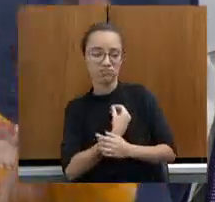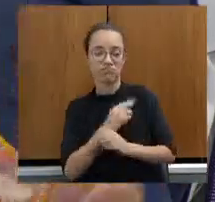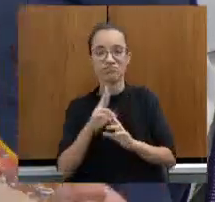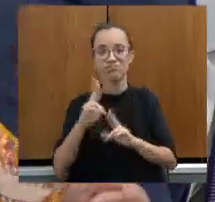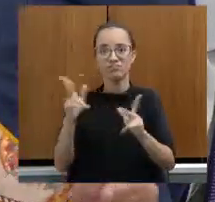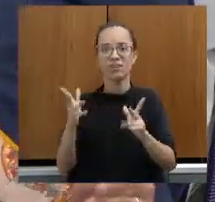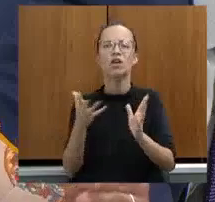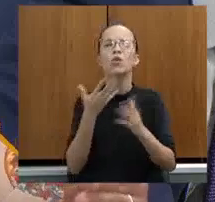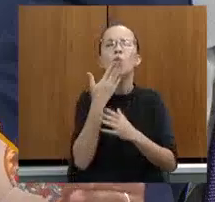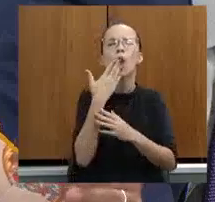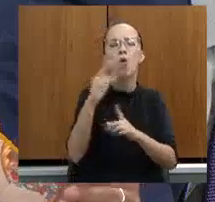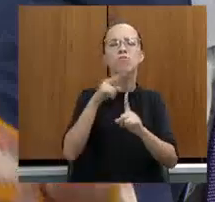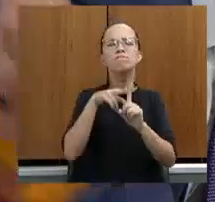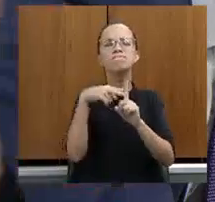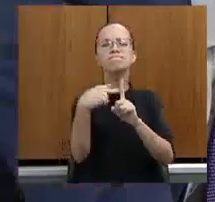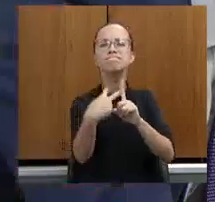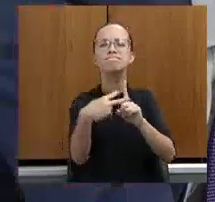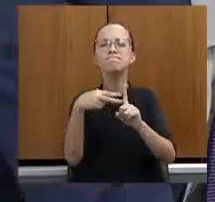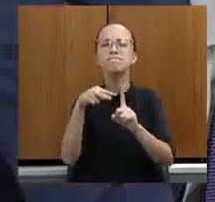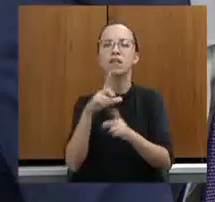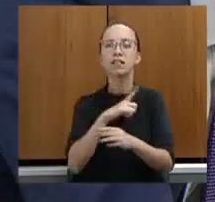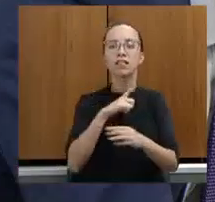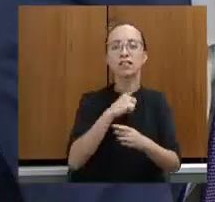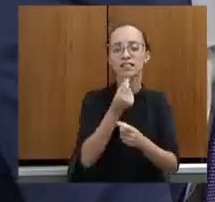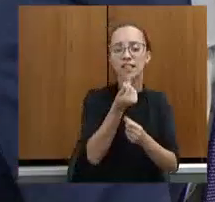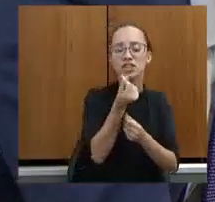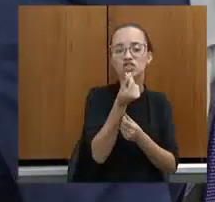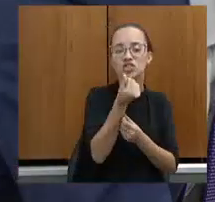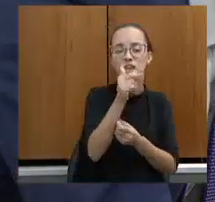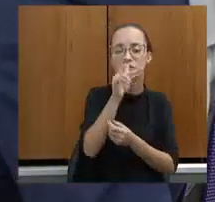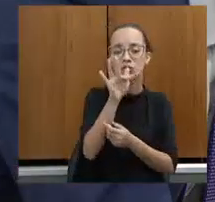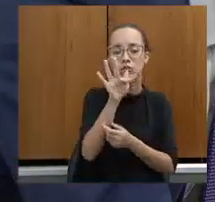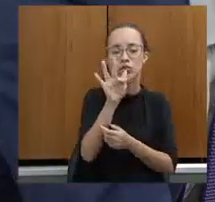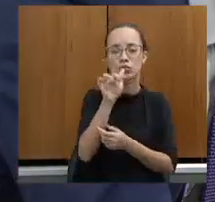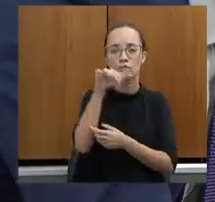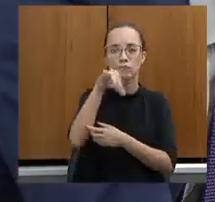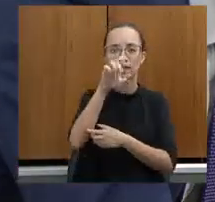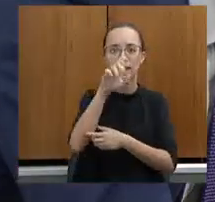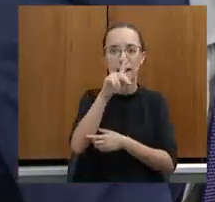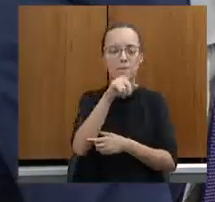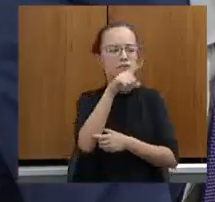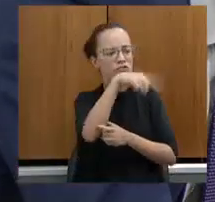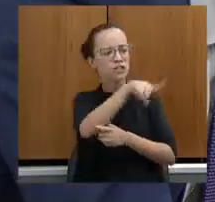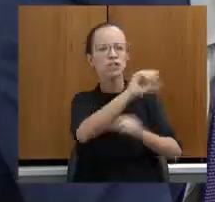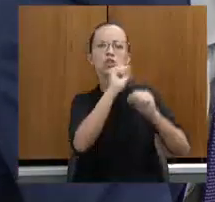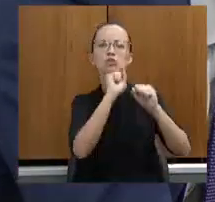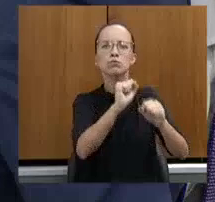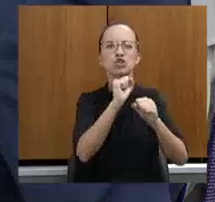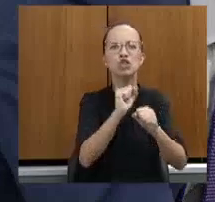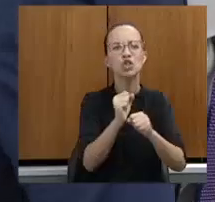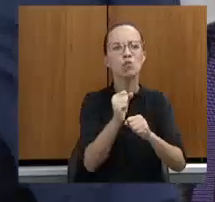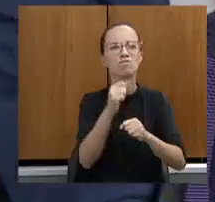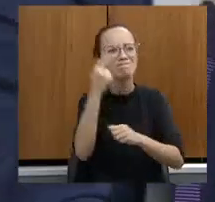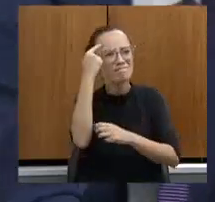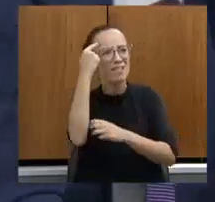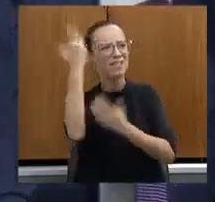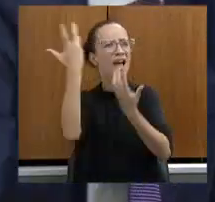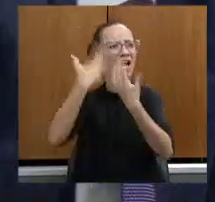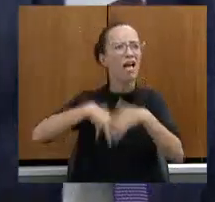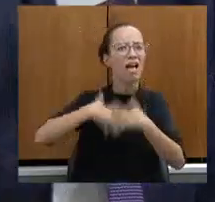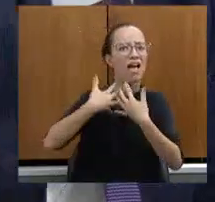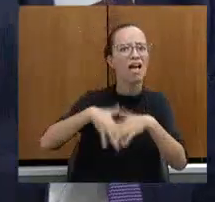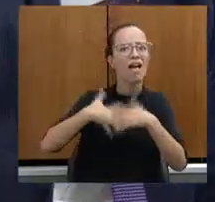é a perspectiva tem dinheiro do fundeb Vocês poderiam ter construído uma política de rateio desses recursos